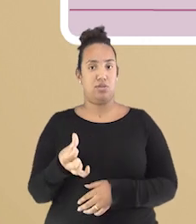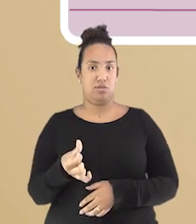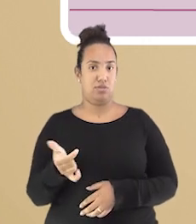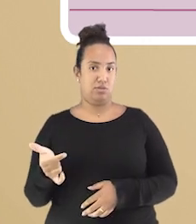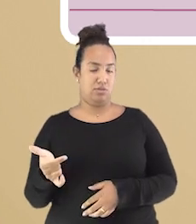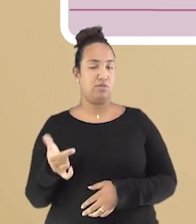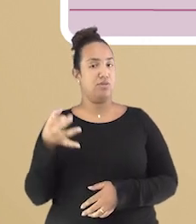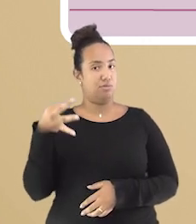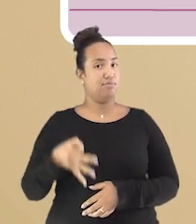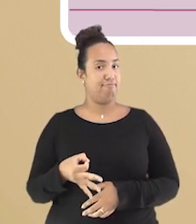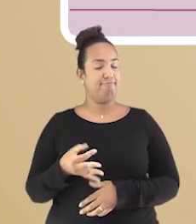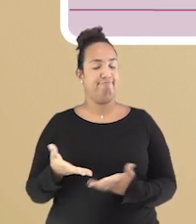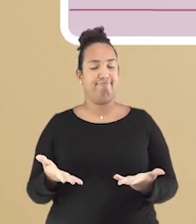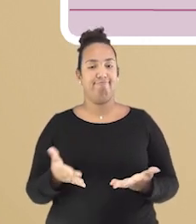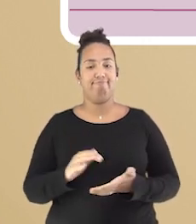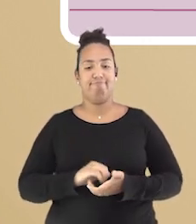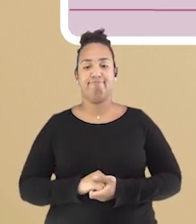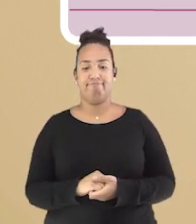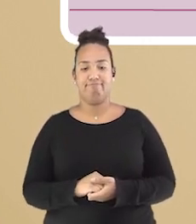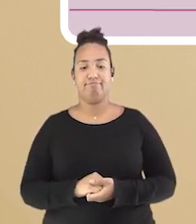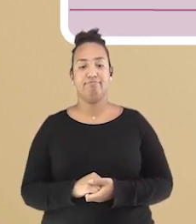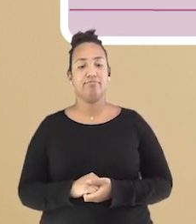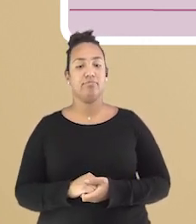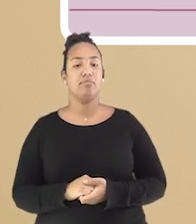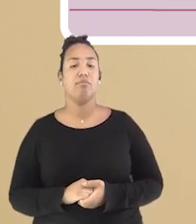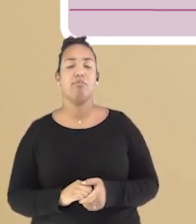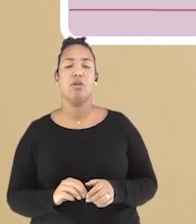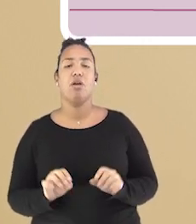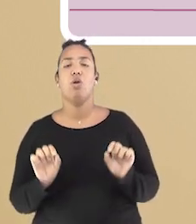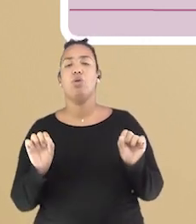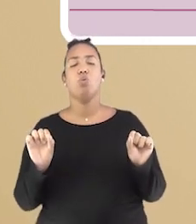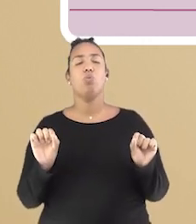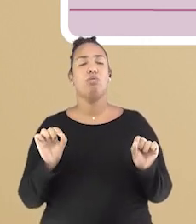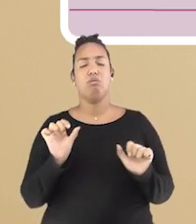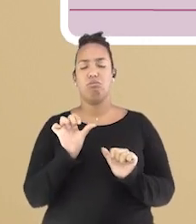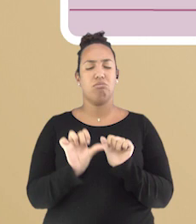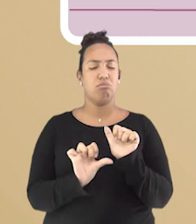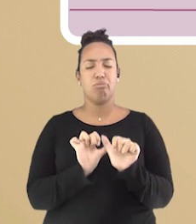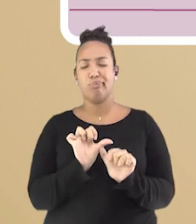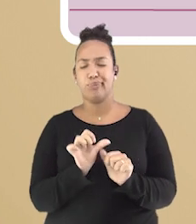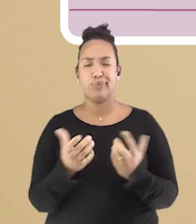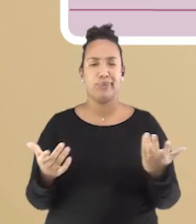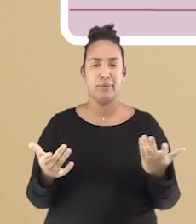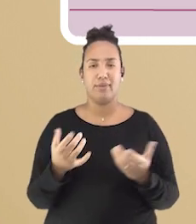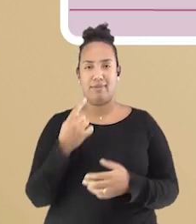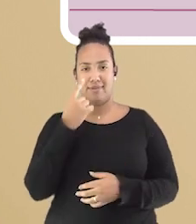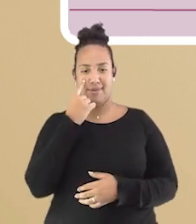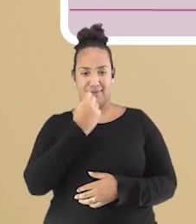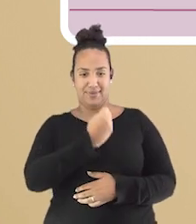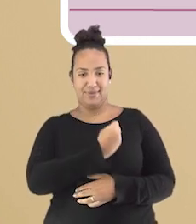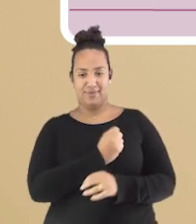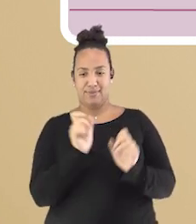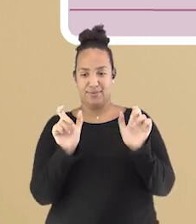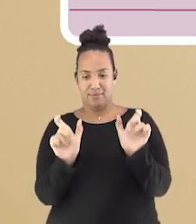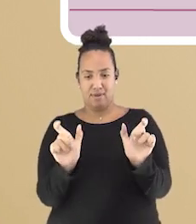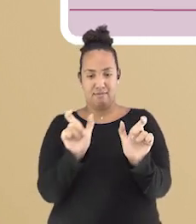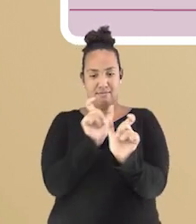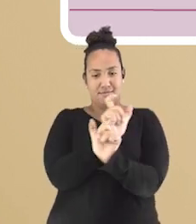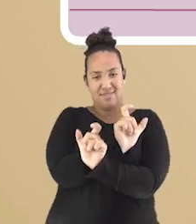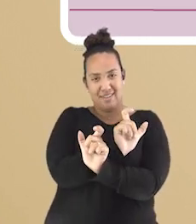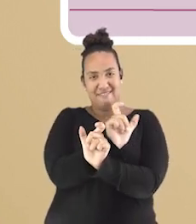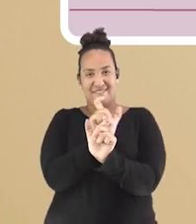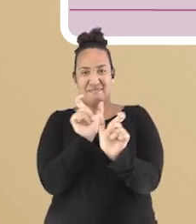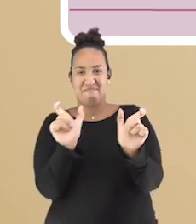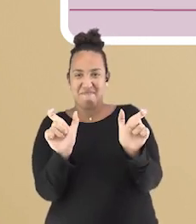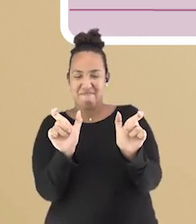mesmo? O que muda nesses dois números é a posição que os algarismos aparecem.